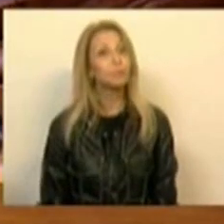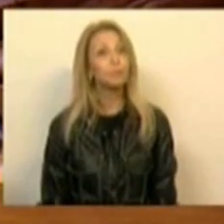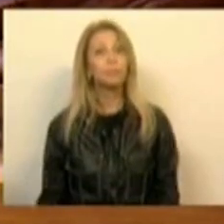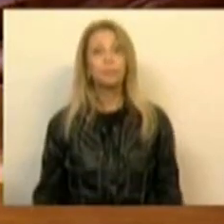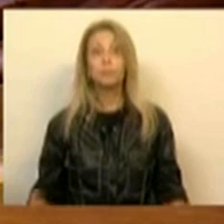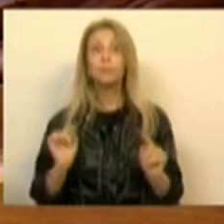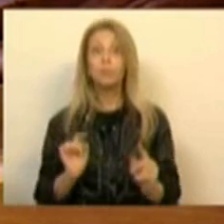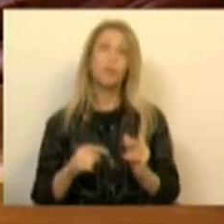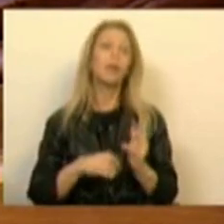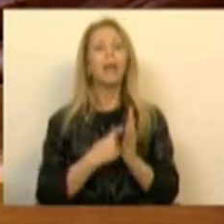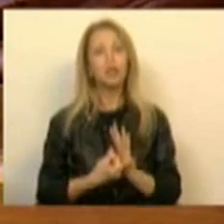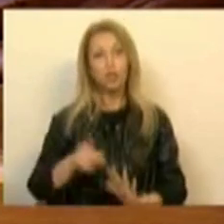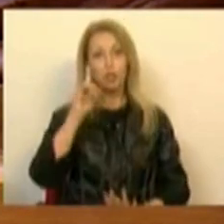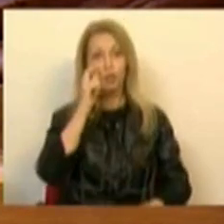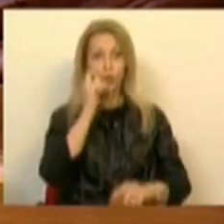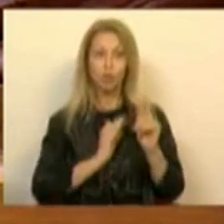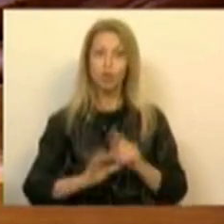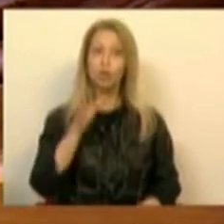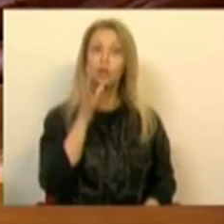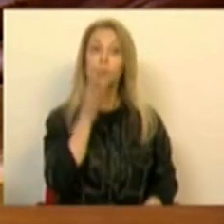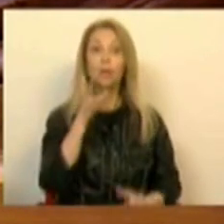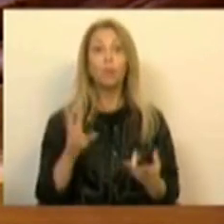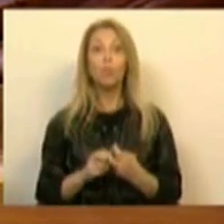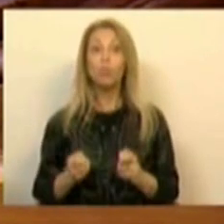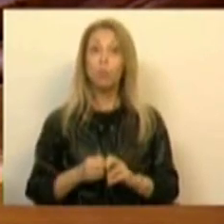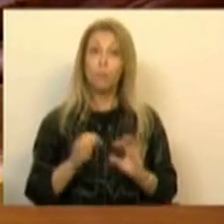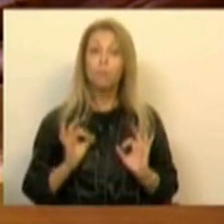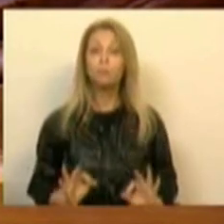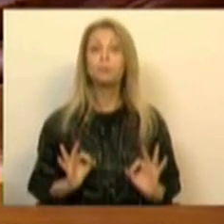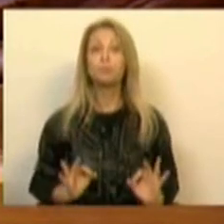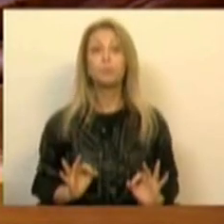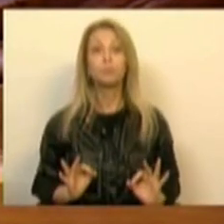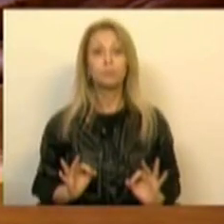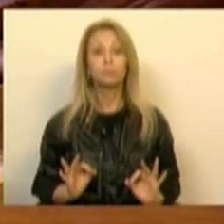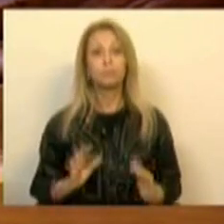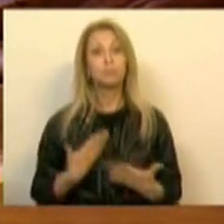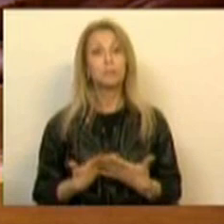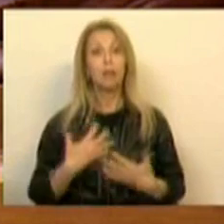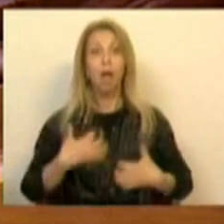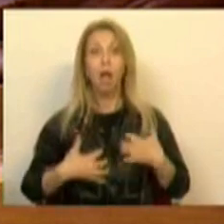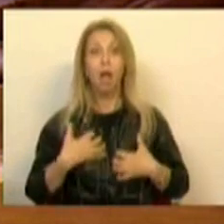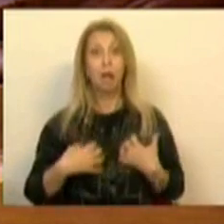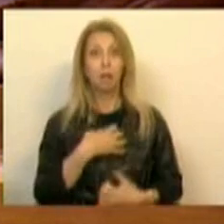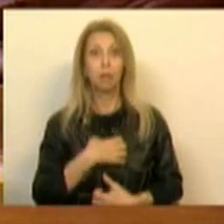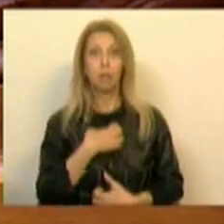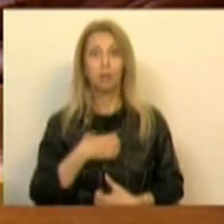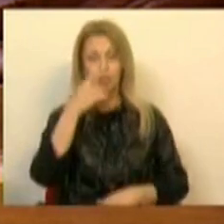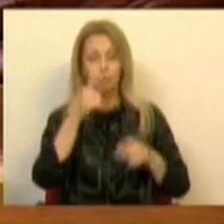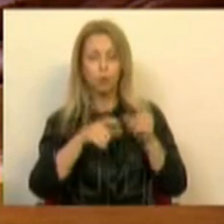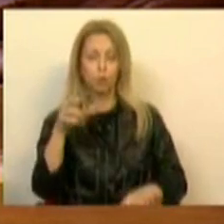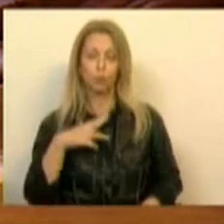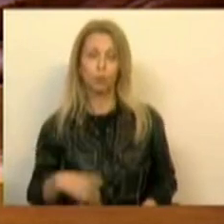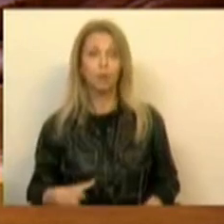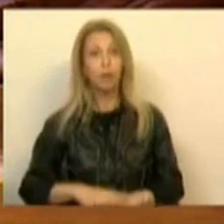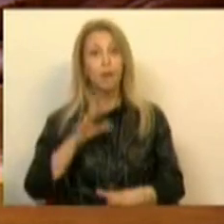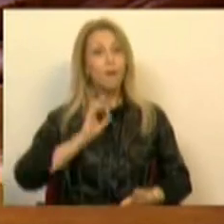E são estes, senhoras e senhores deputados, os problemas que efetivamente apoquentam os portugueses. E é por isso que é